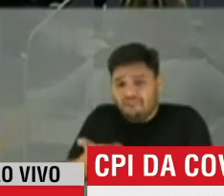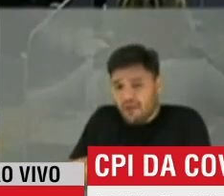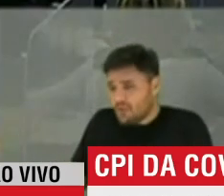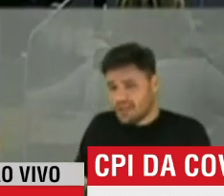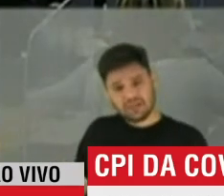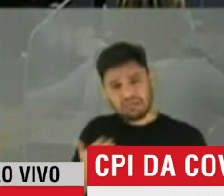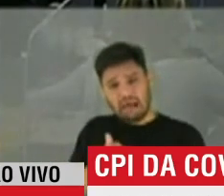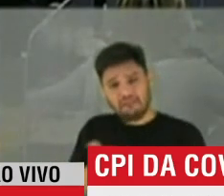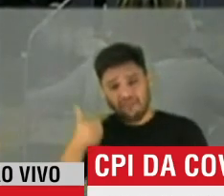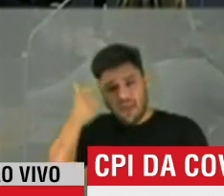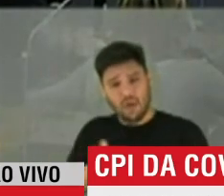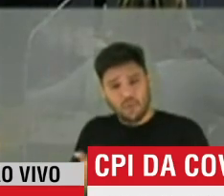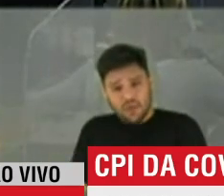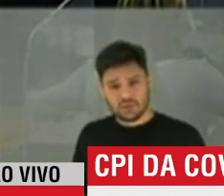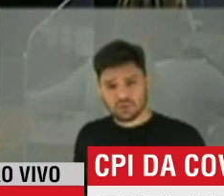senador?